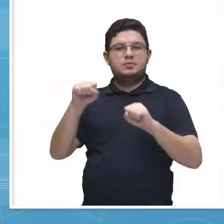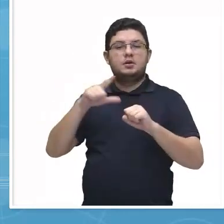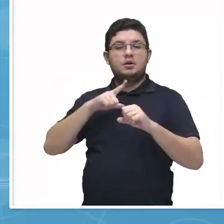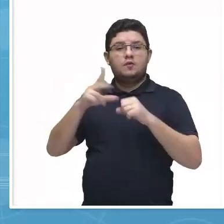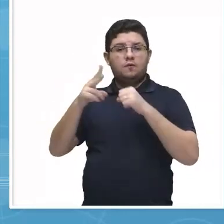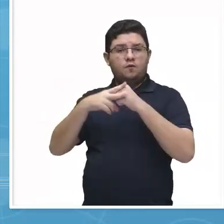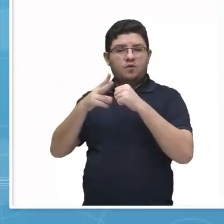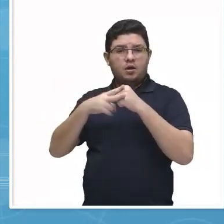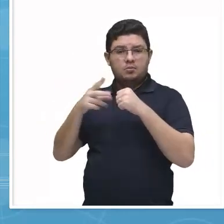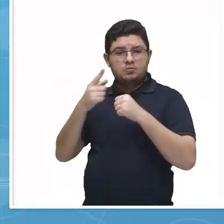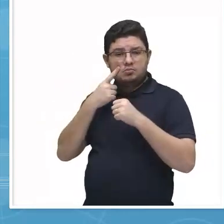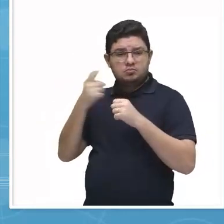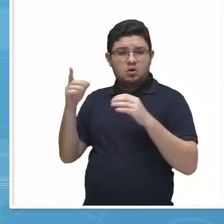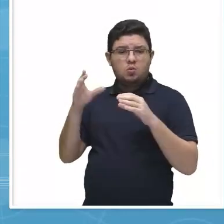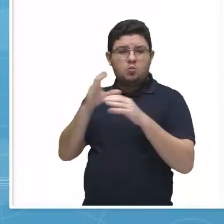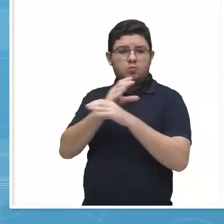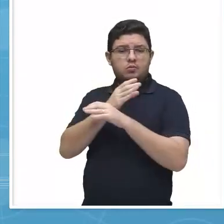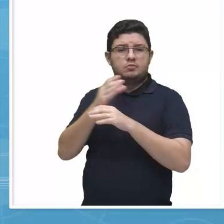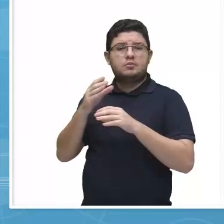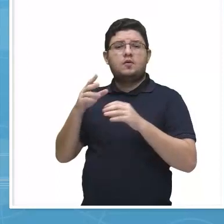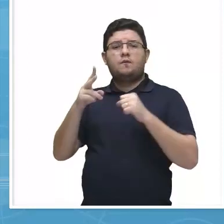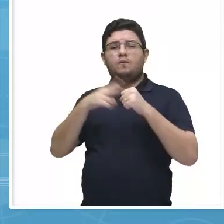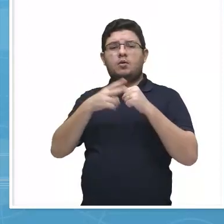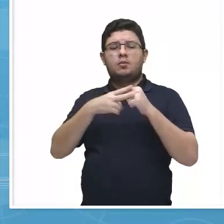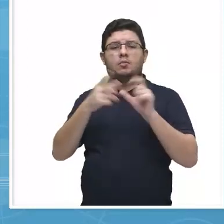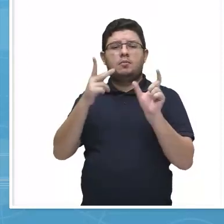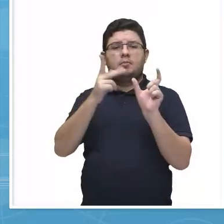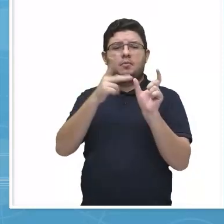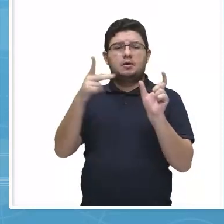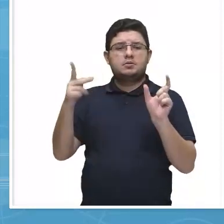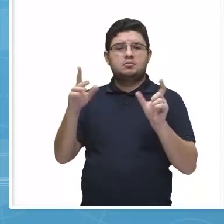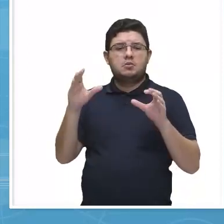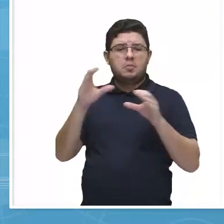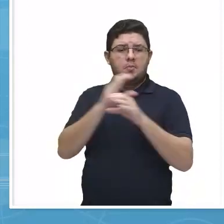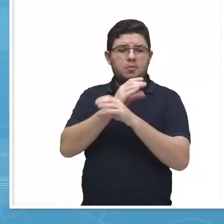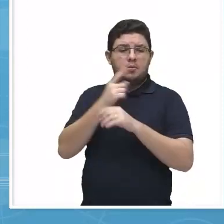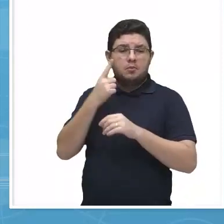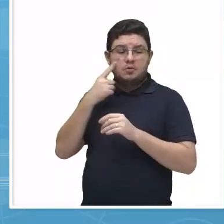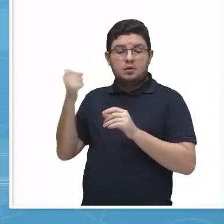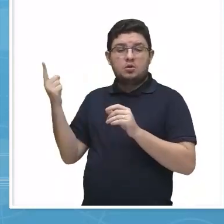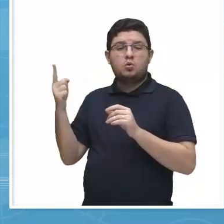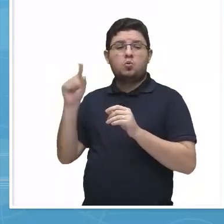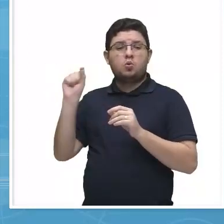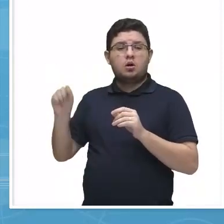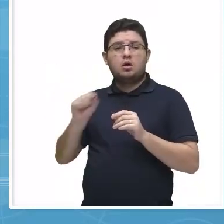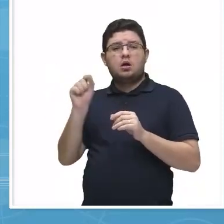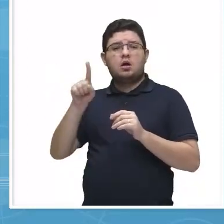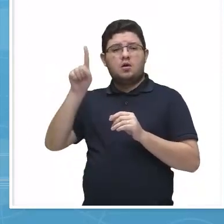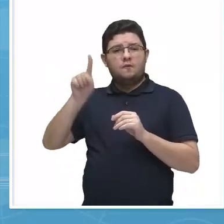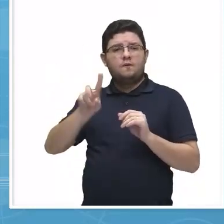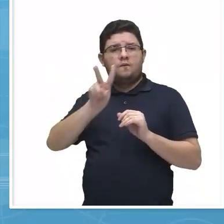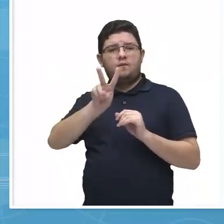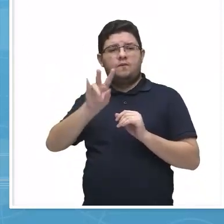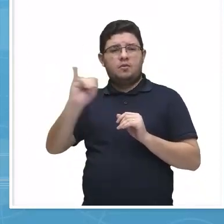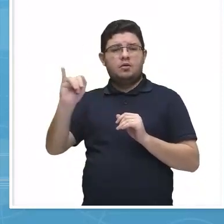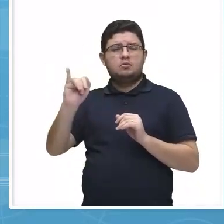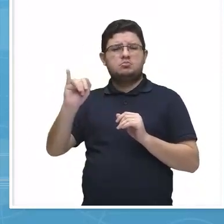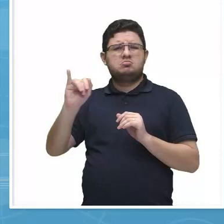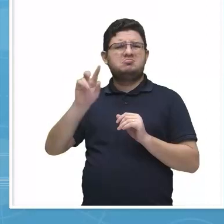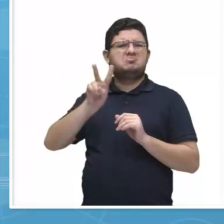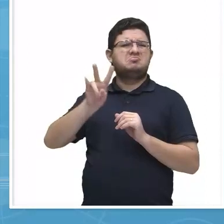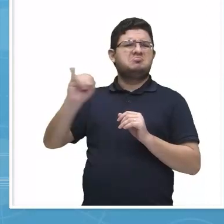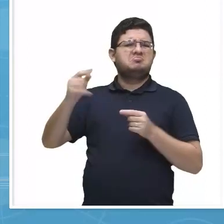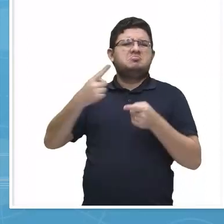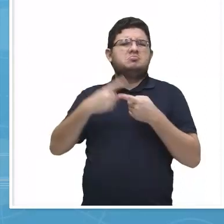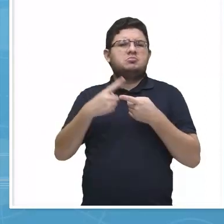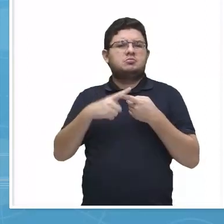José, esse é o sujeito, isso aqui é o predicado. E este verbo é um verbo intransitivo. Por quê, professora? Porque